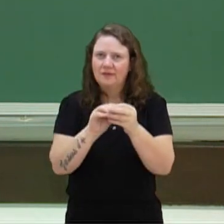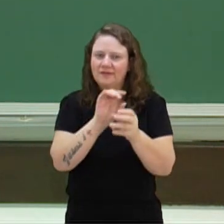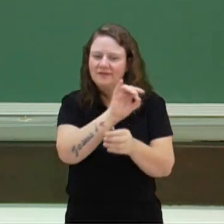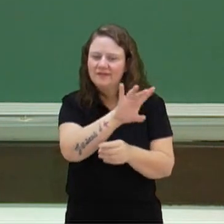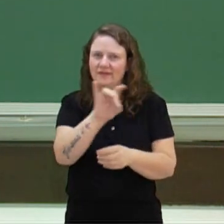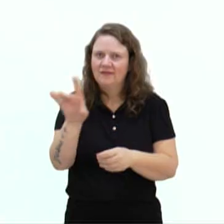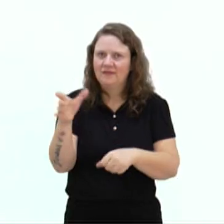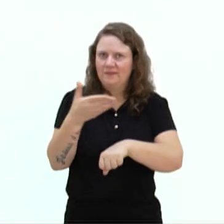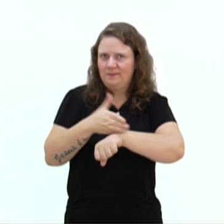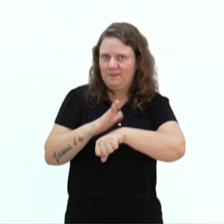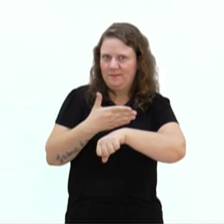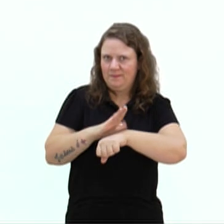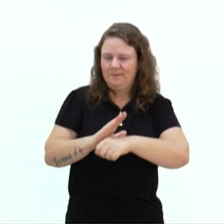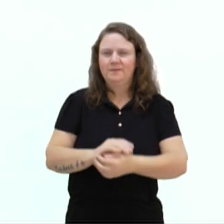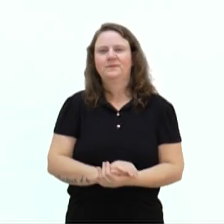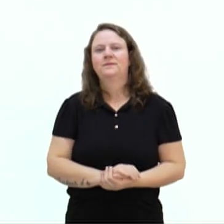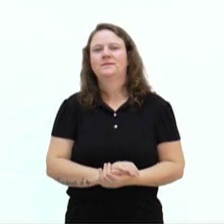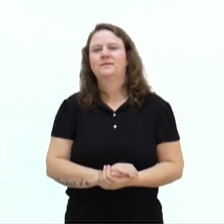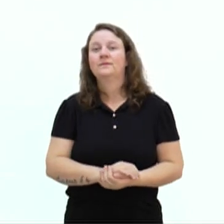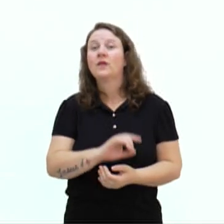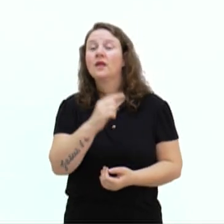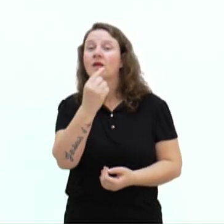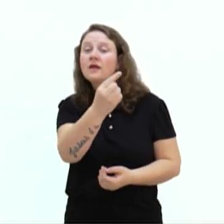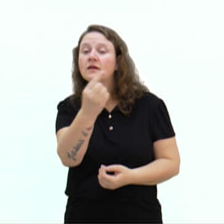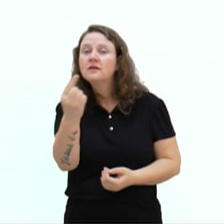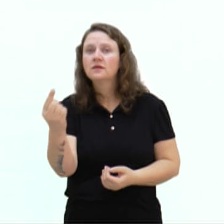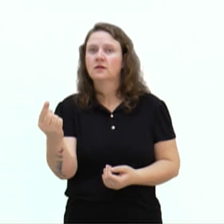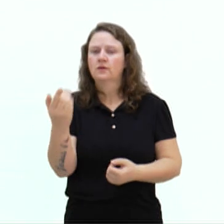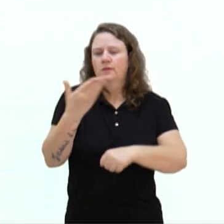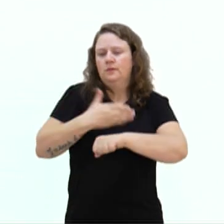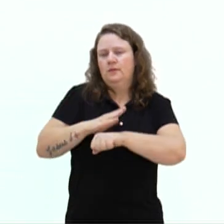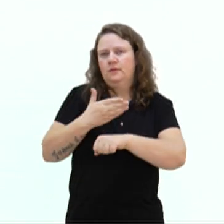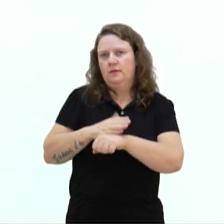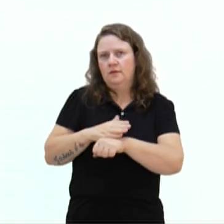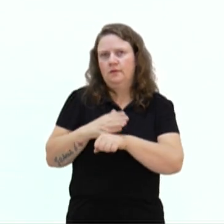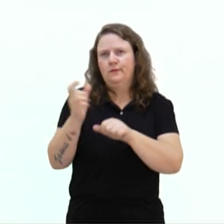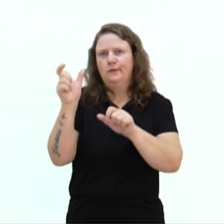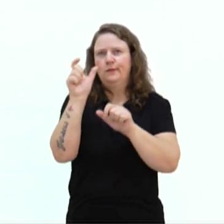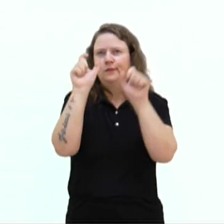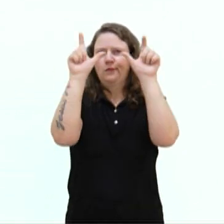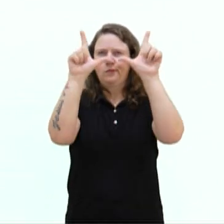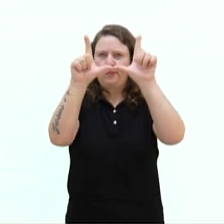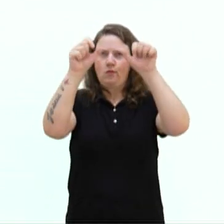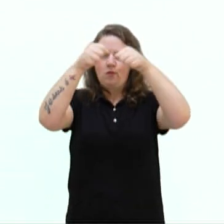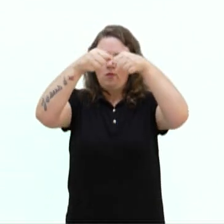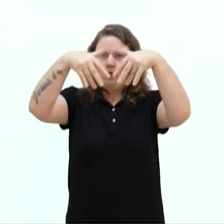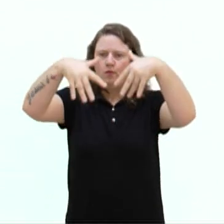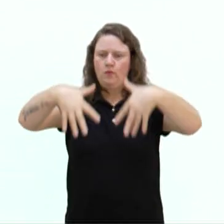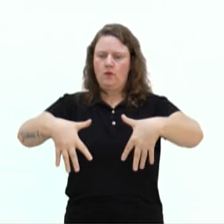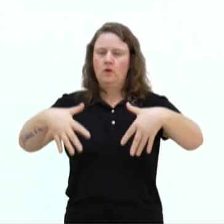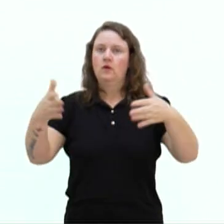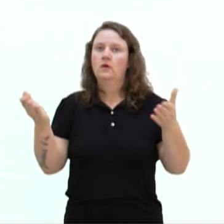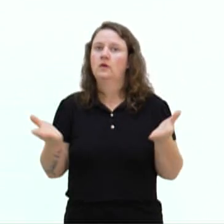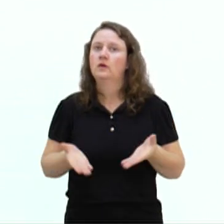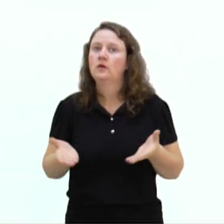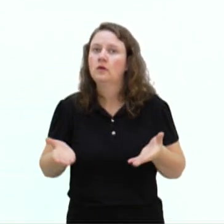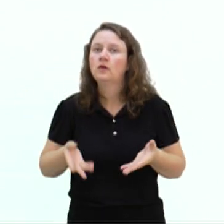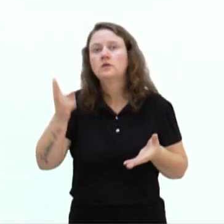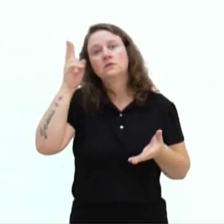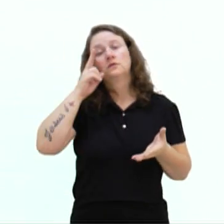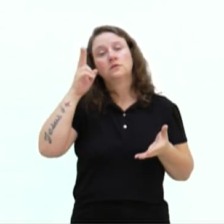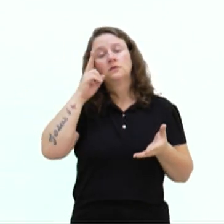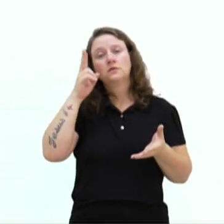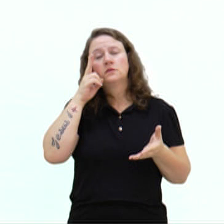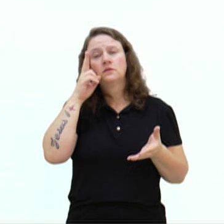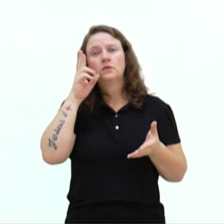prática? Então, agora é a vez de vocês. Vamos praticar a elaboração de um mapa conceitual? Para tanto, relembre